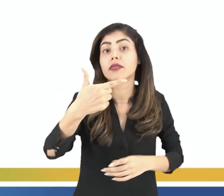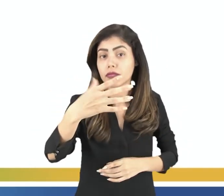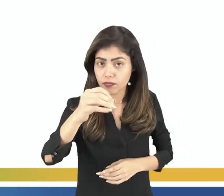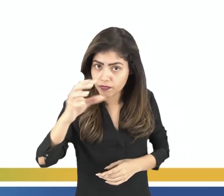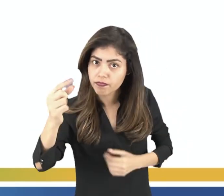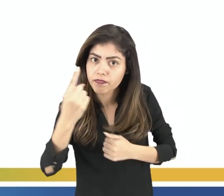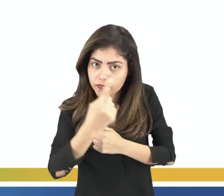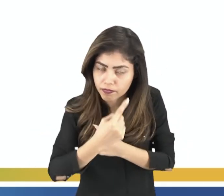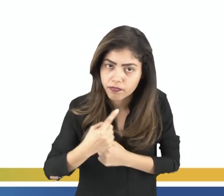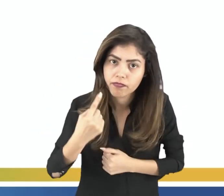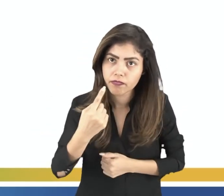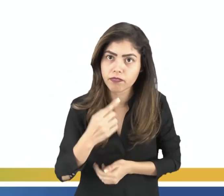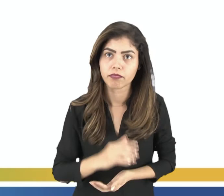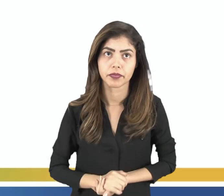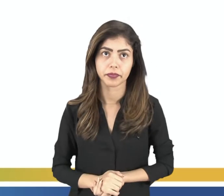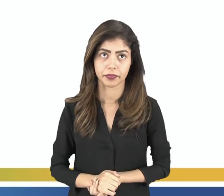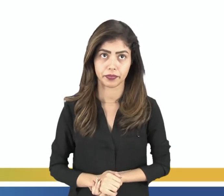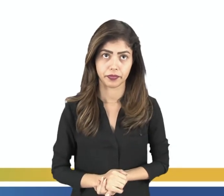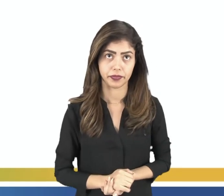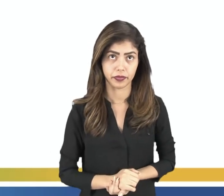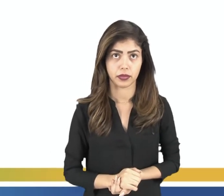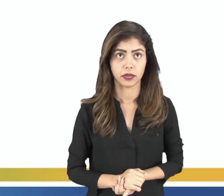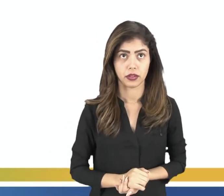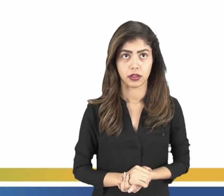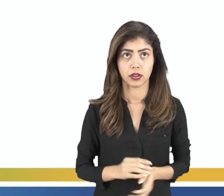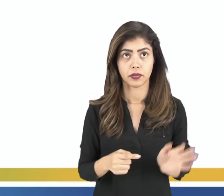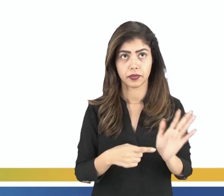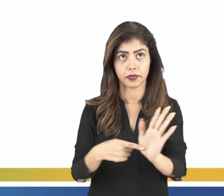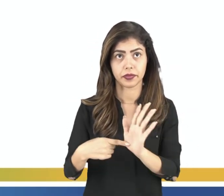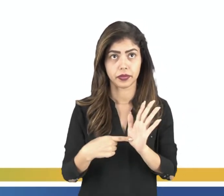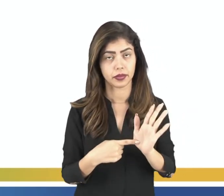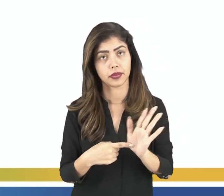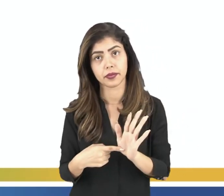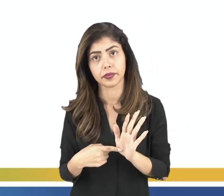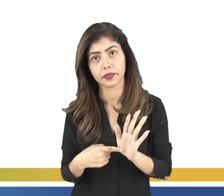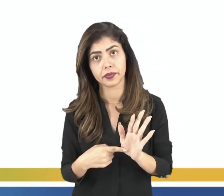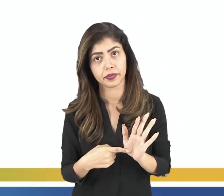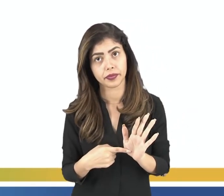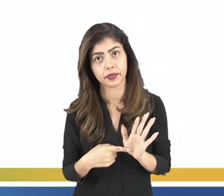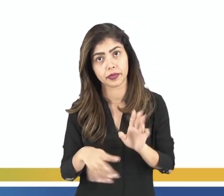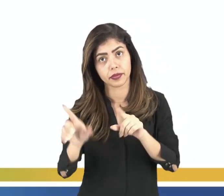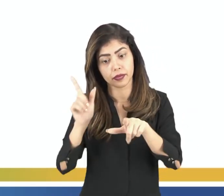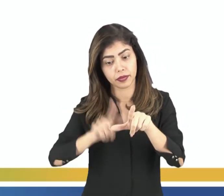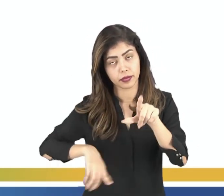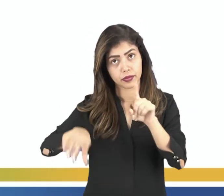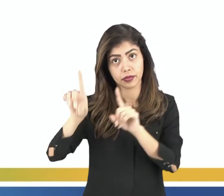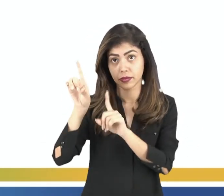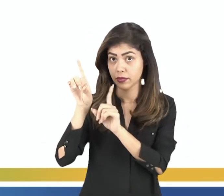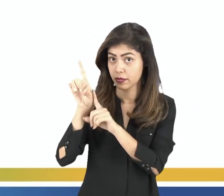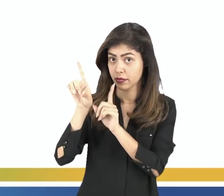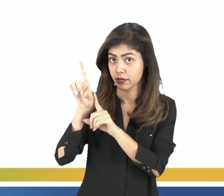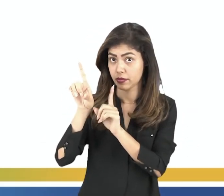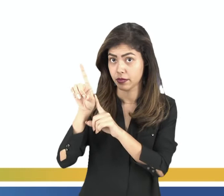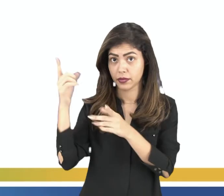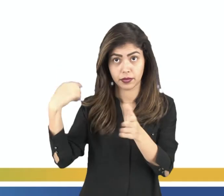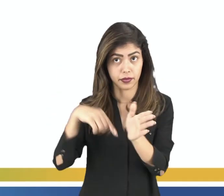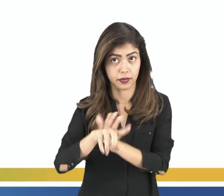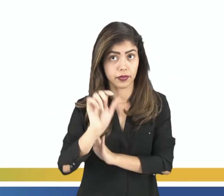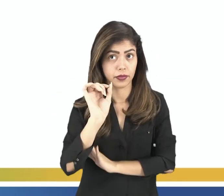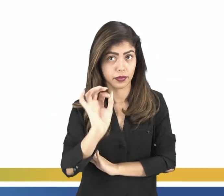200 horas. A alternativa que nos foi fornecida vai ser a letra D da nossa questão.